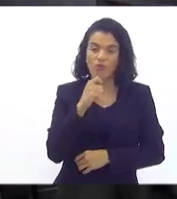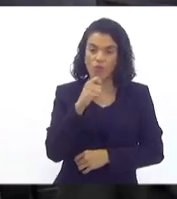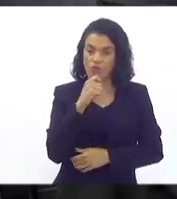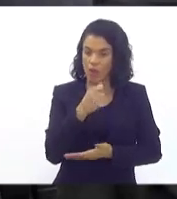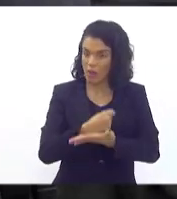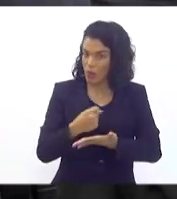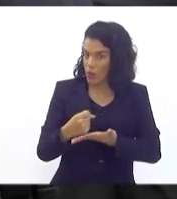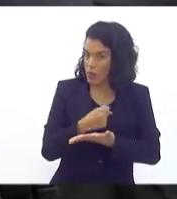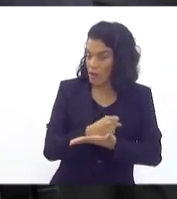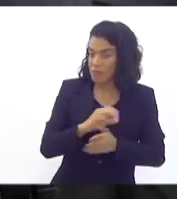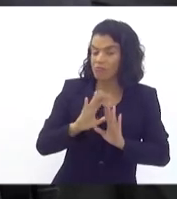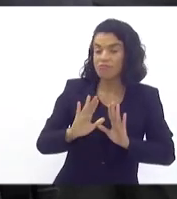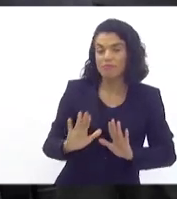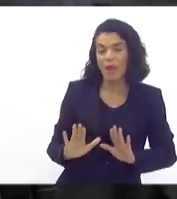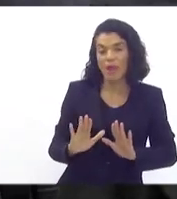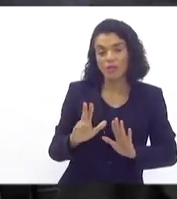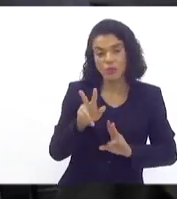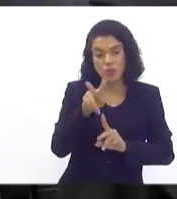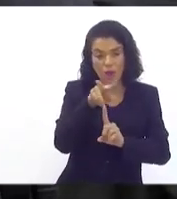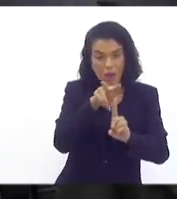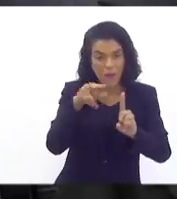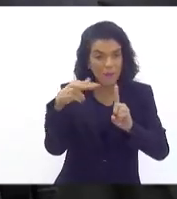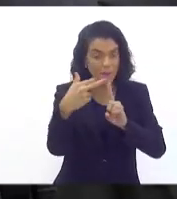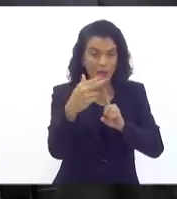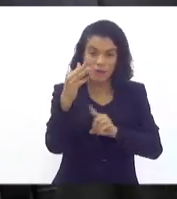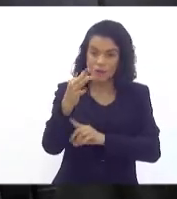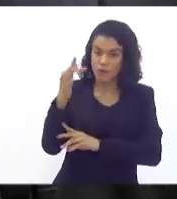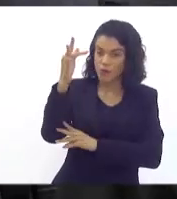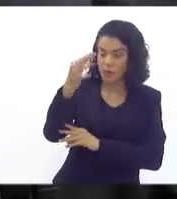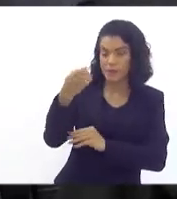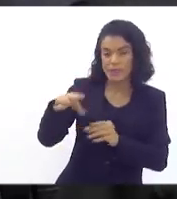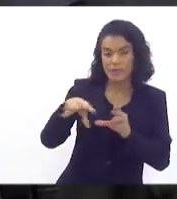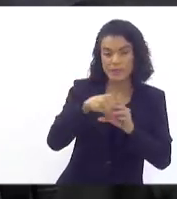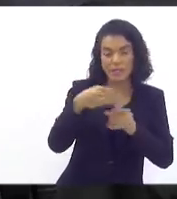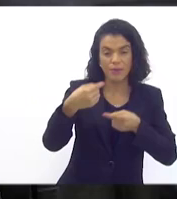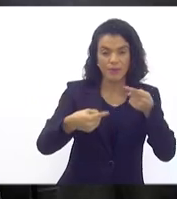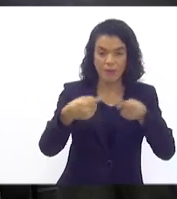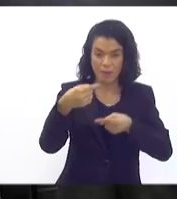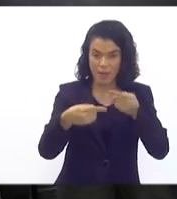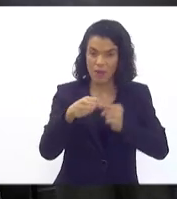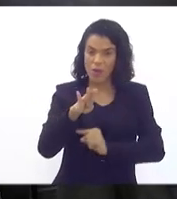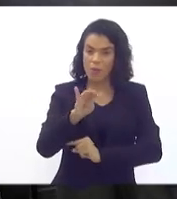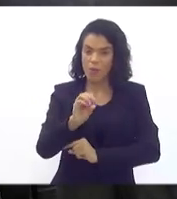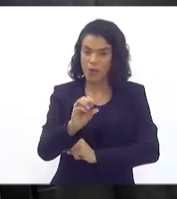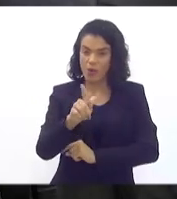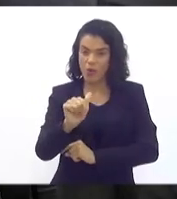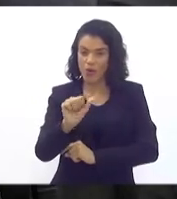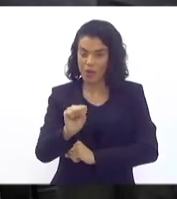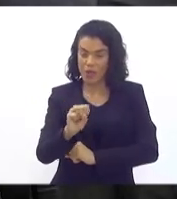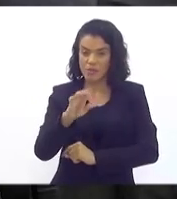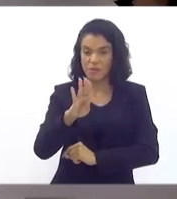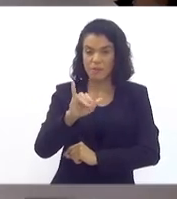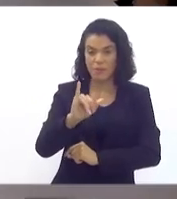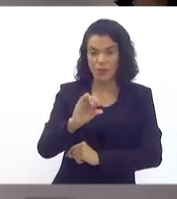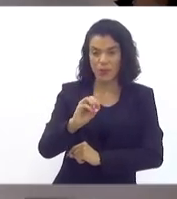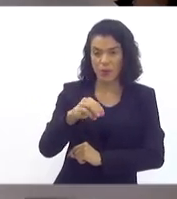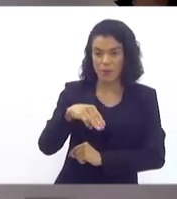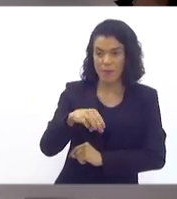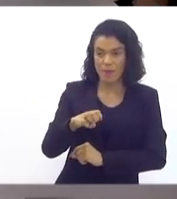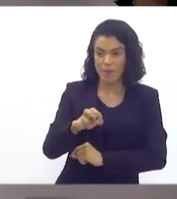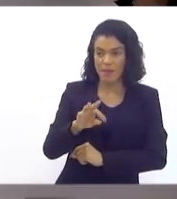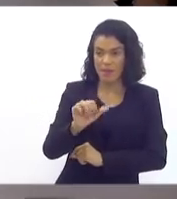mas numa visão de futuro nós temos que inserir esse debate aqui do biogás do metano secretário